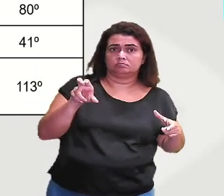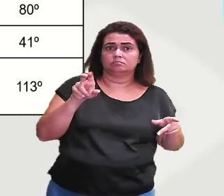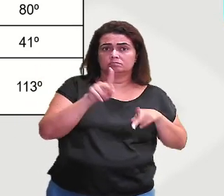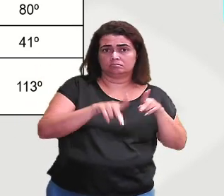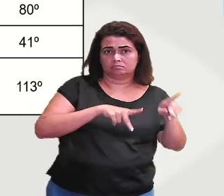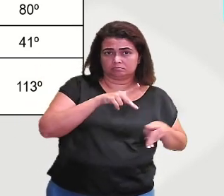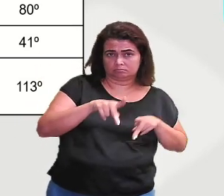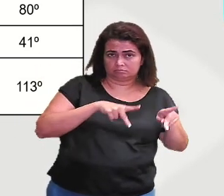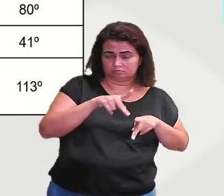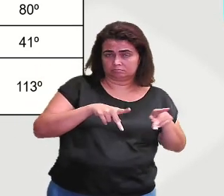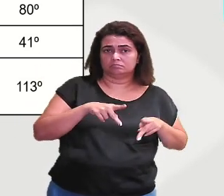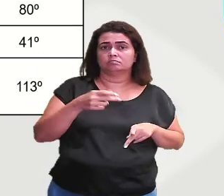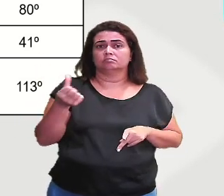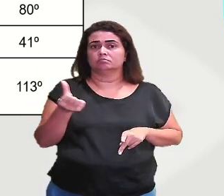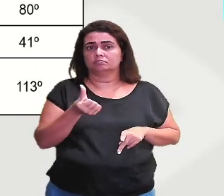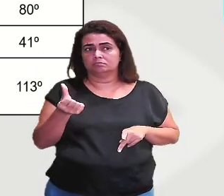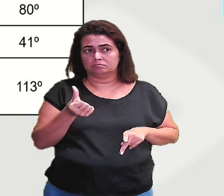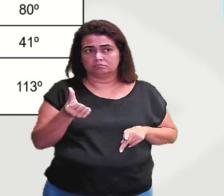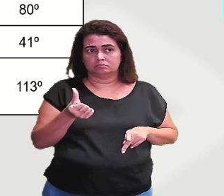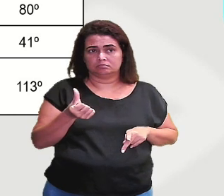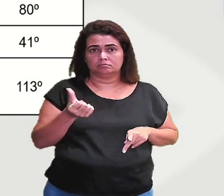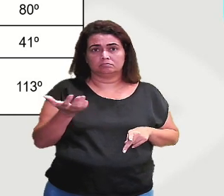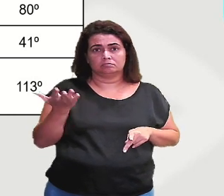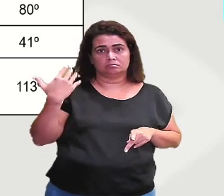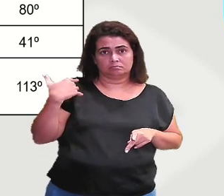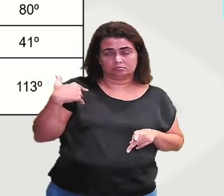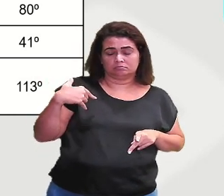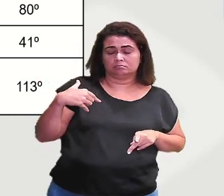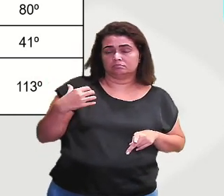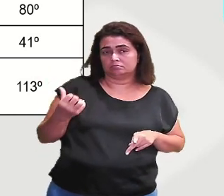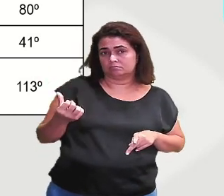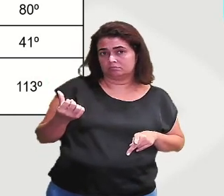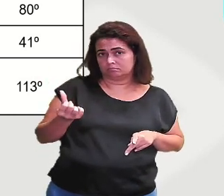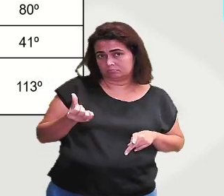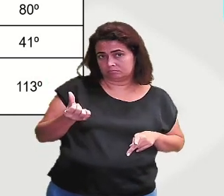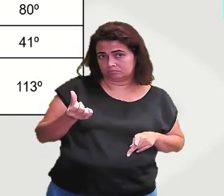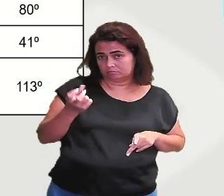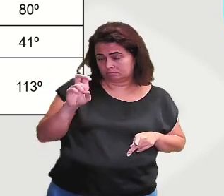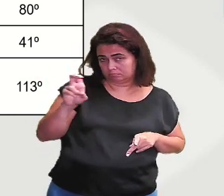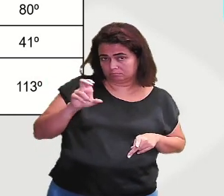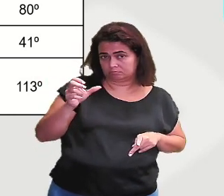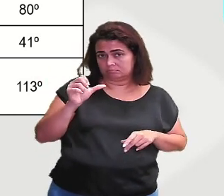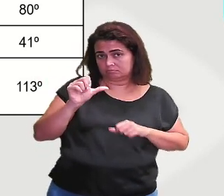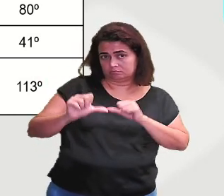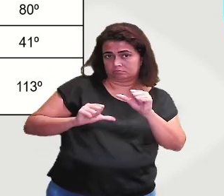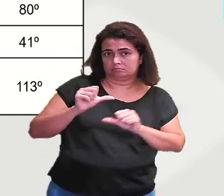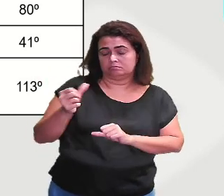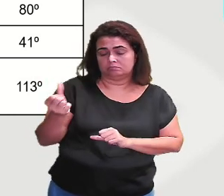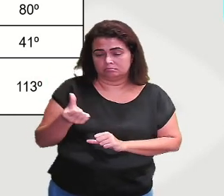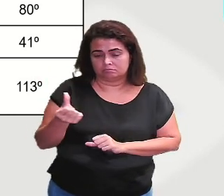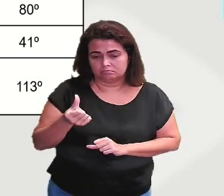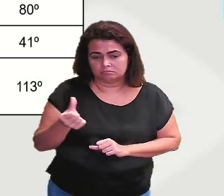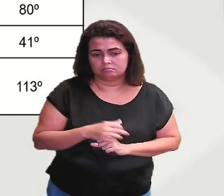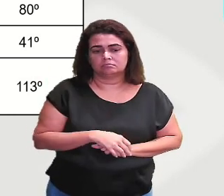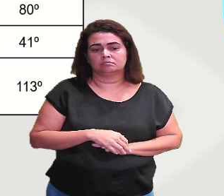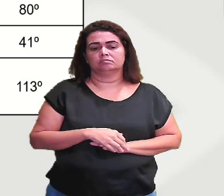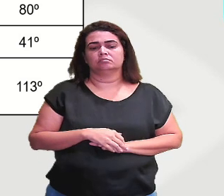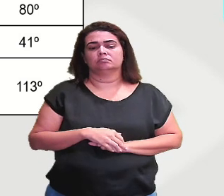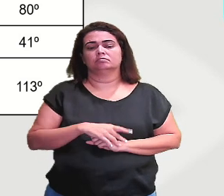Brasil é a 6ª, né? Era a 5ª, foi passada aí pelo Paquistão, né? Tem o 8º PIB nominal, né? É